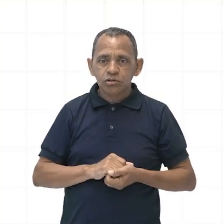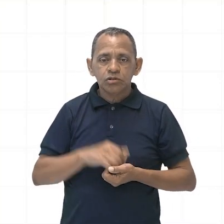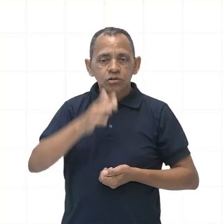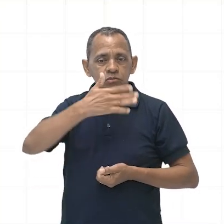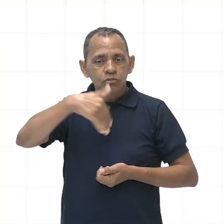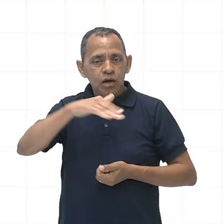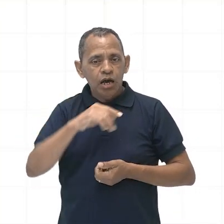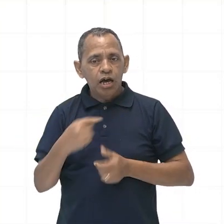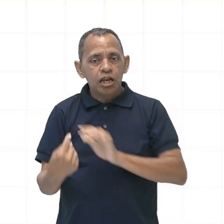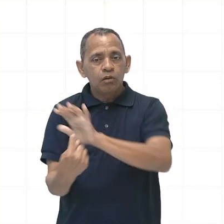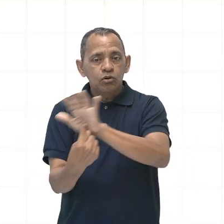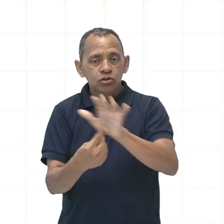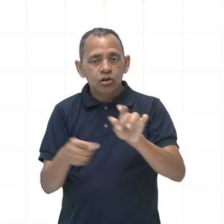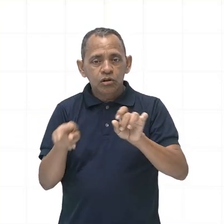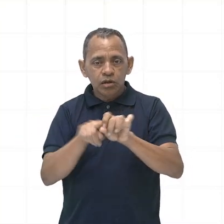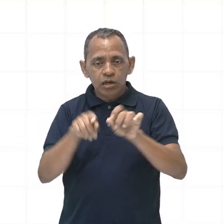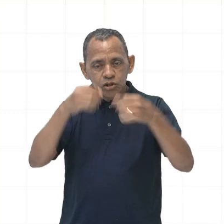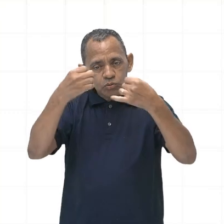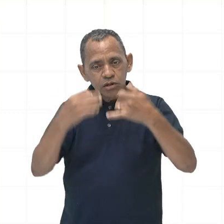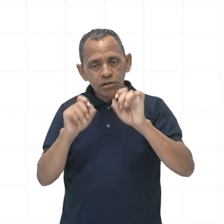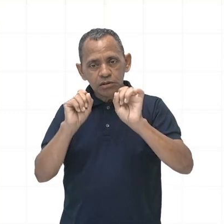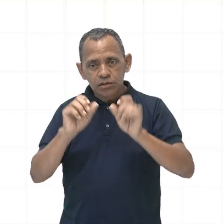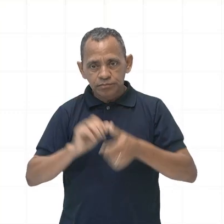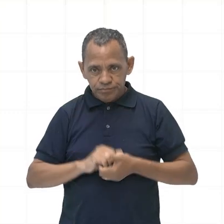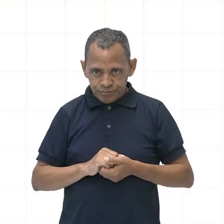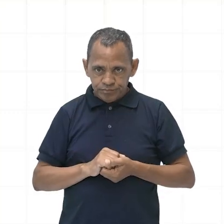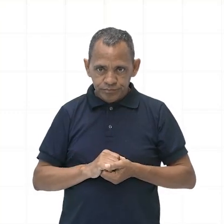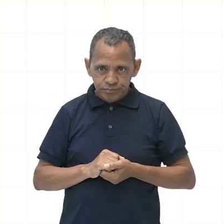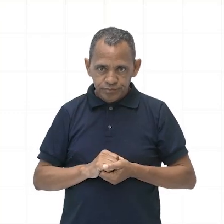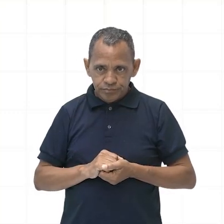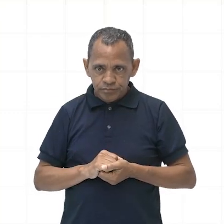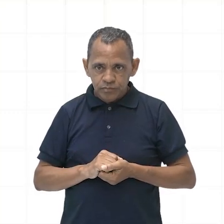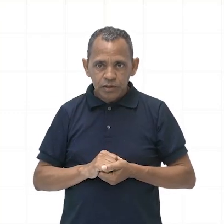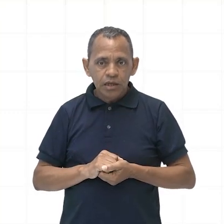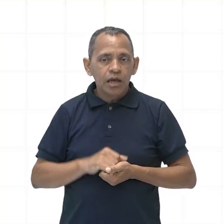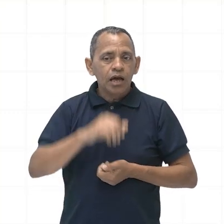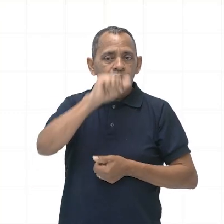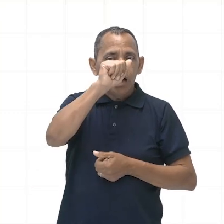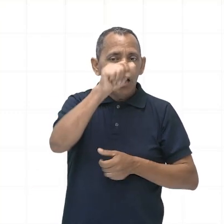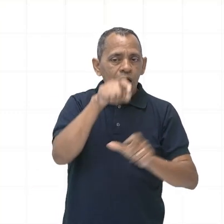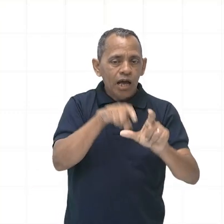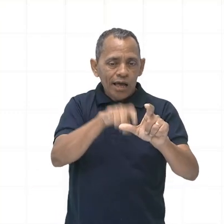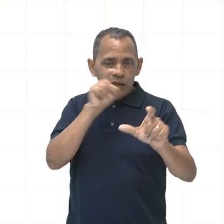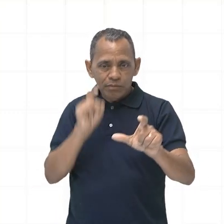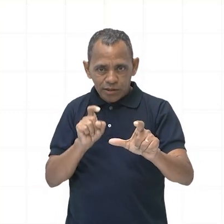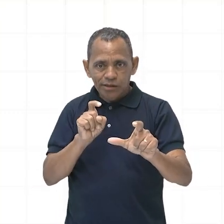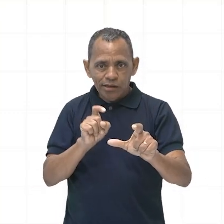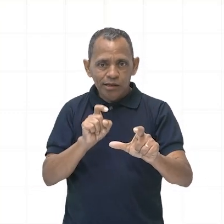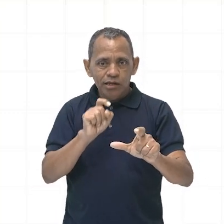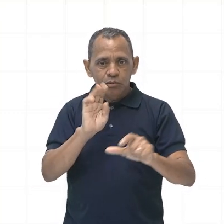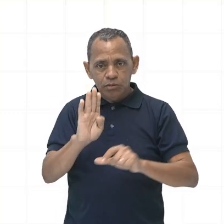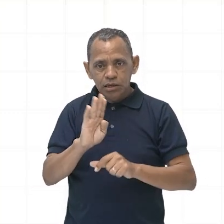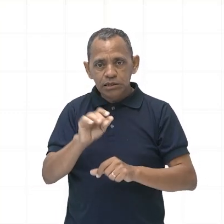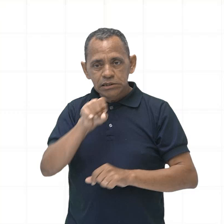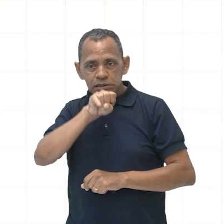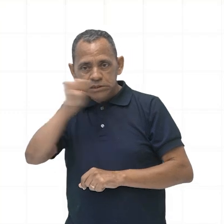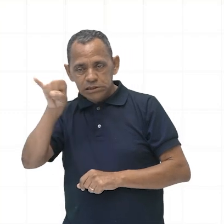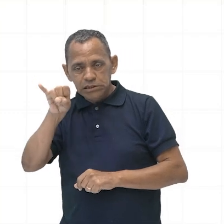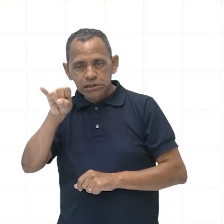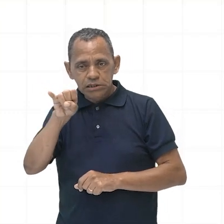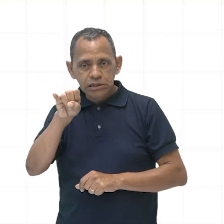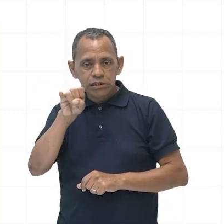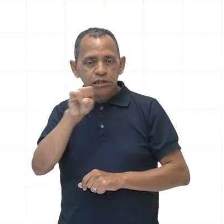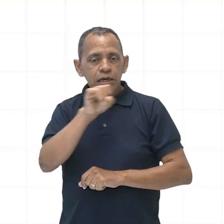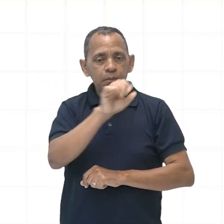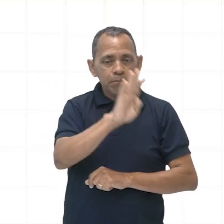U, diremos que A é independente de B se a ocorrência de B